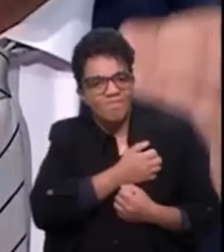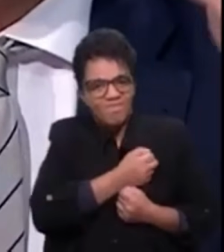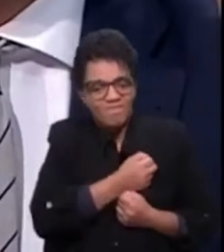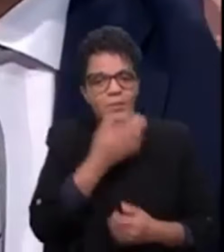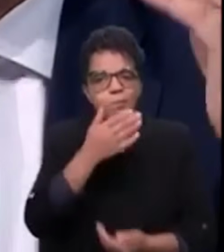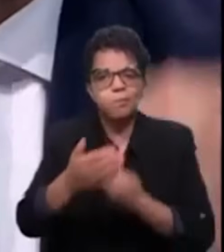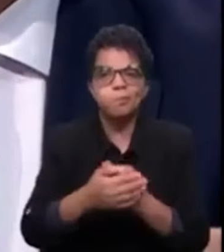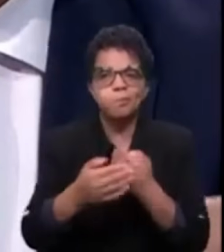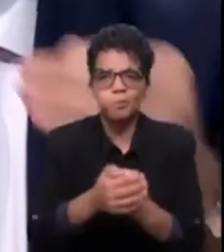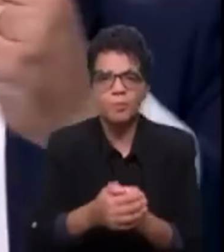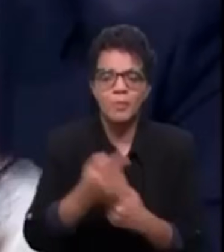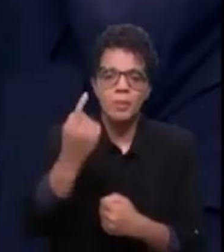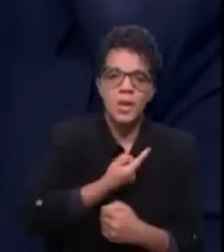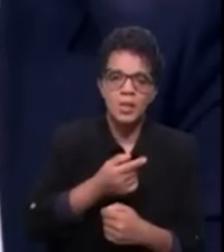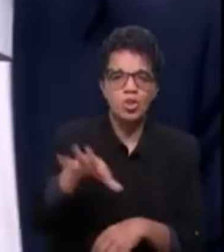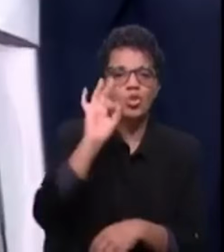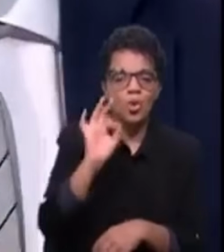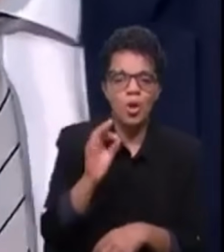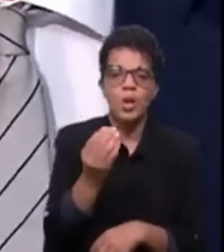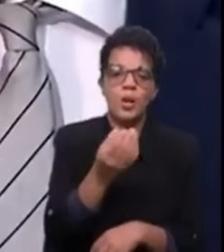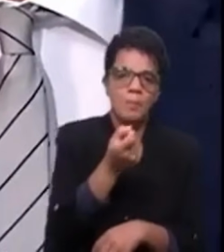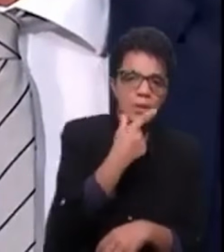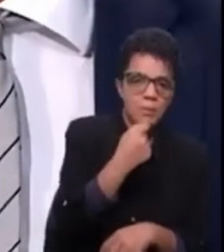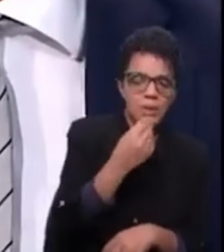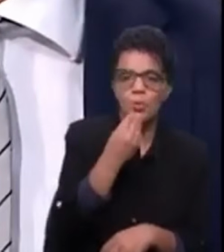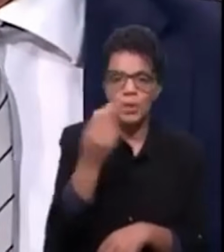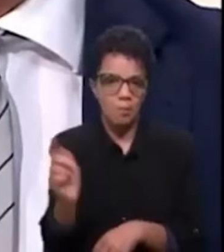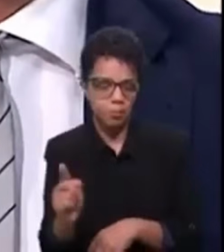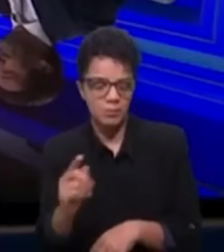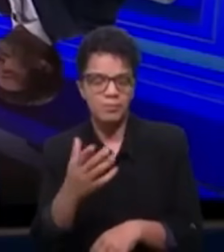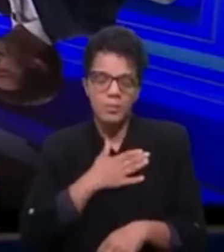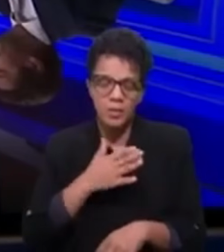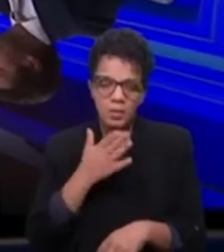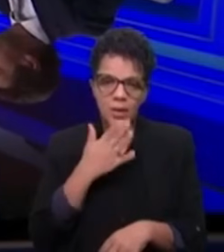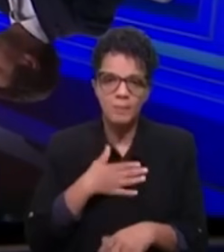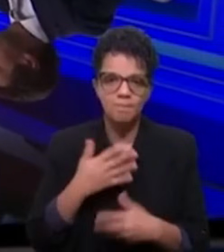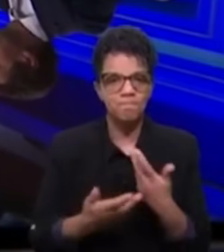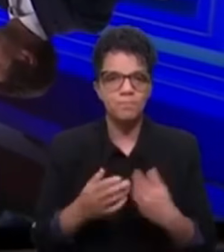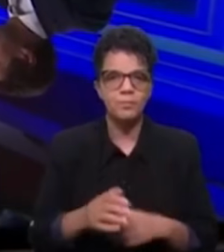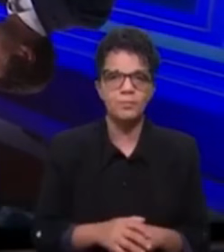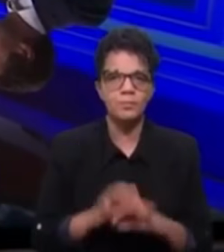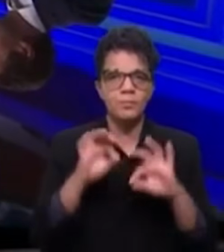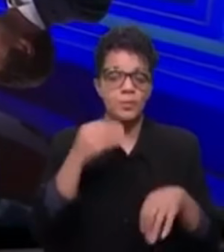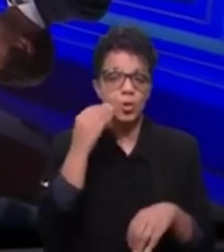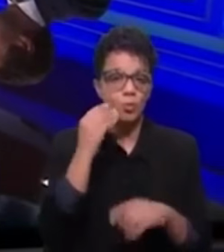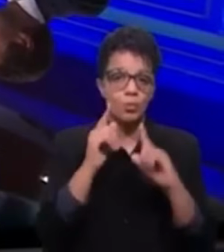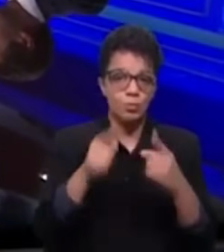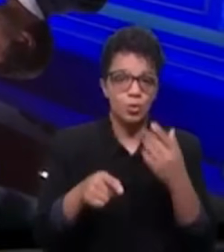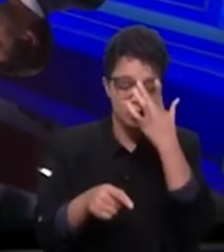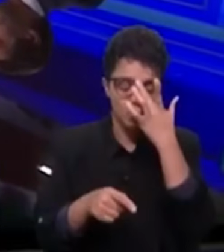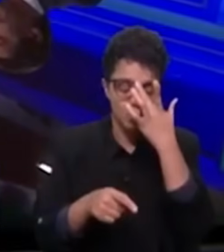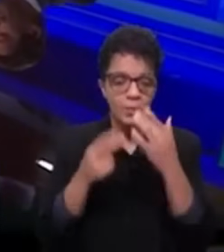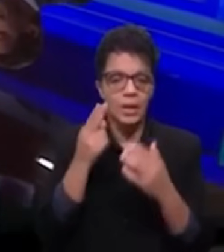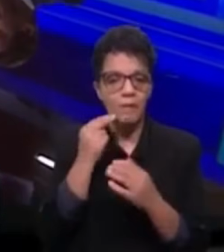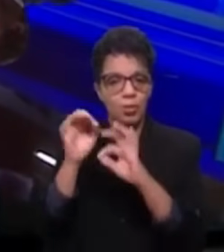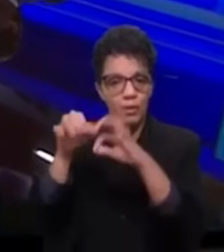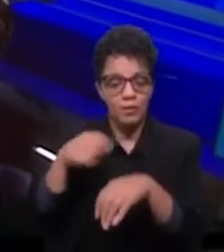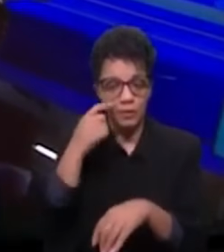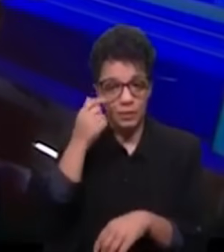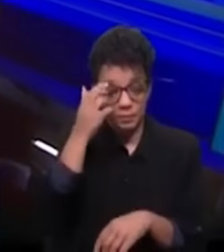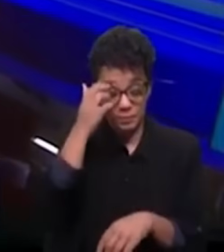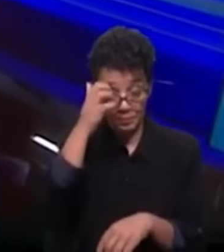há idosos que tem que escolher medicamentos em vez de alimentos Essa é que difa vamos terminar como começou será André Ventura a